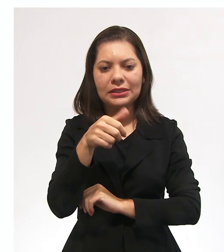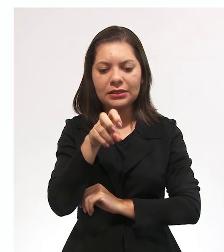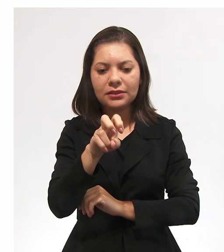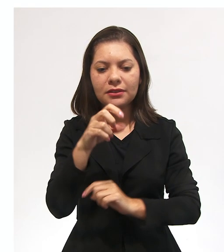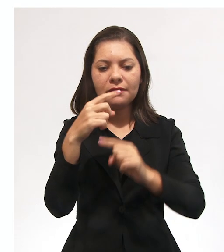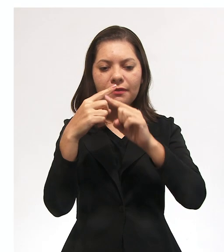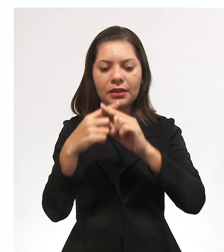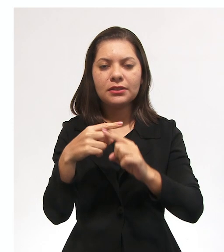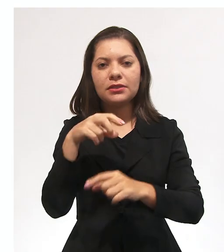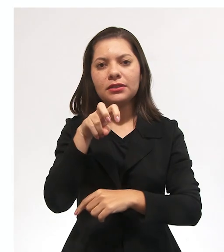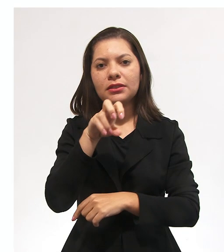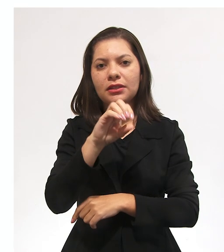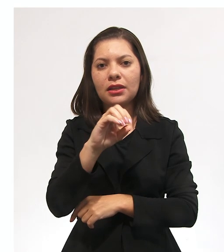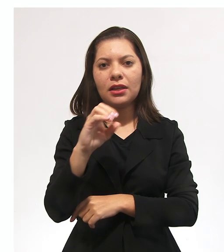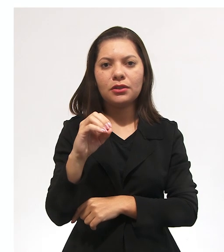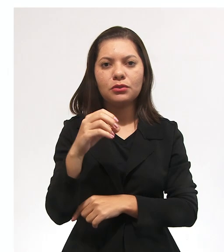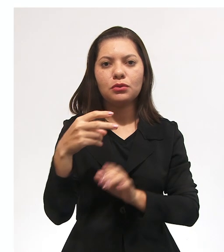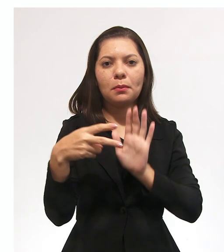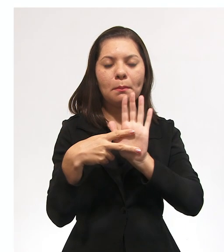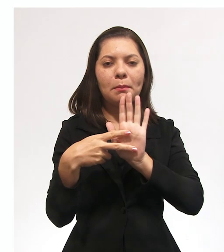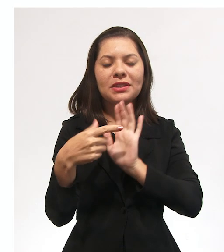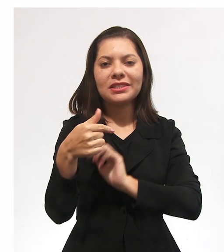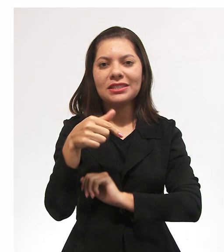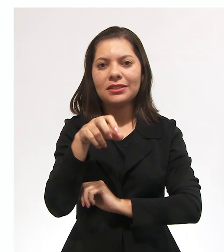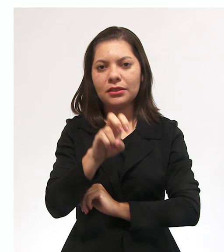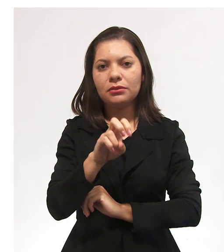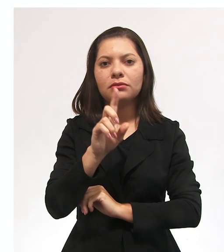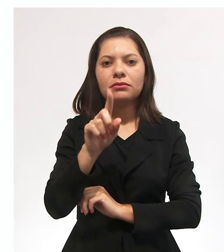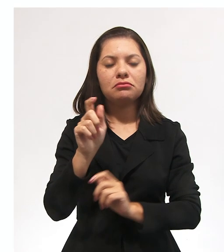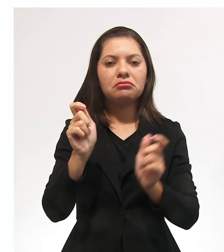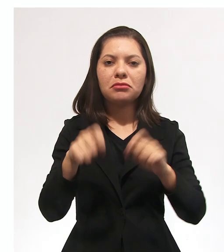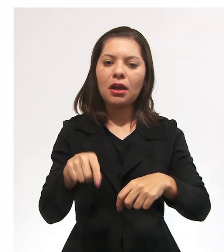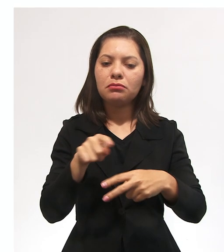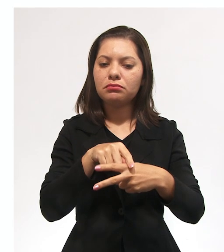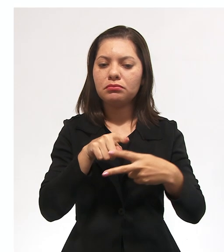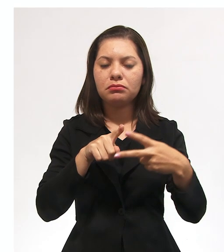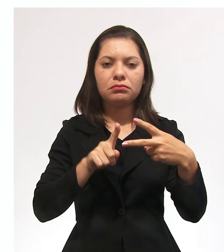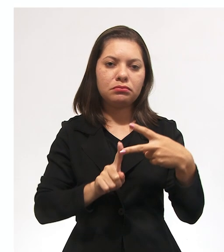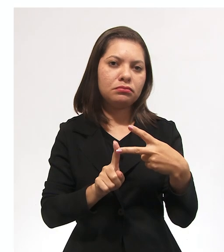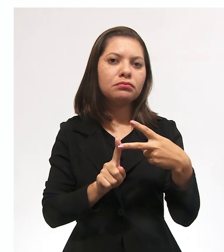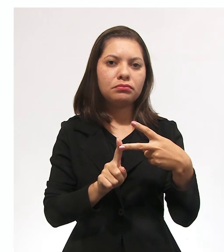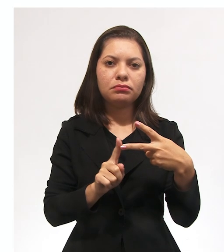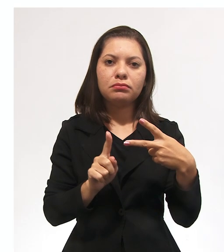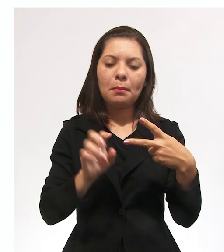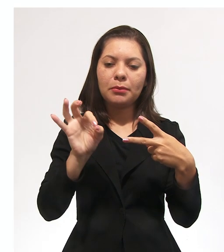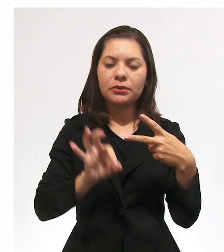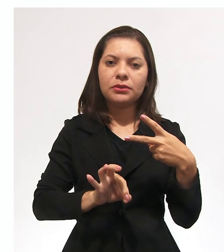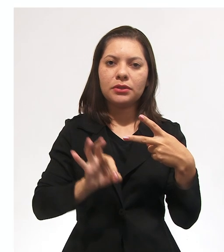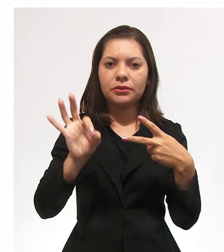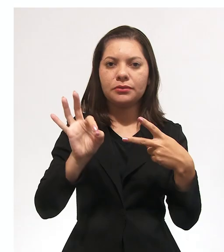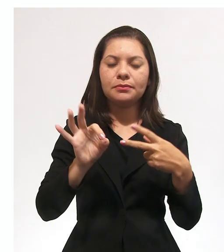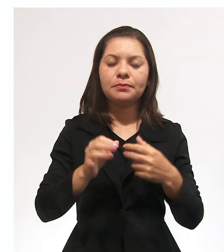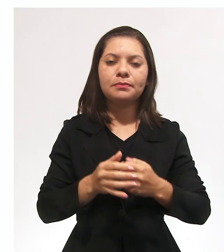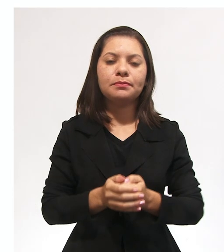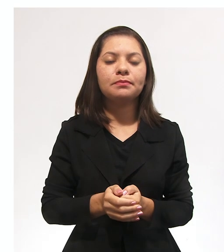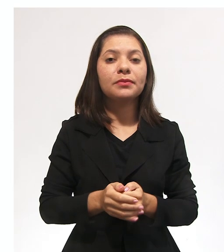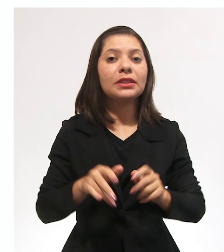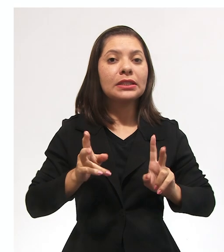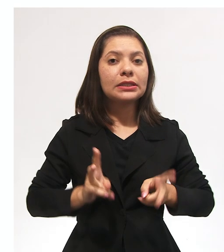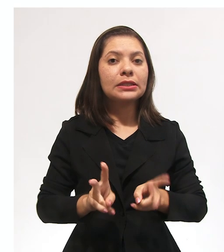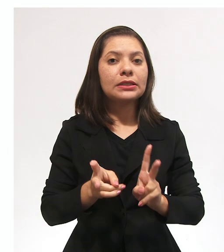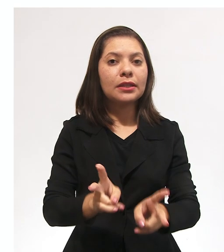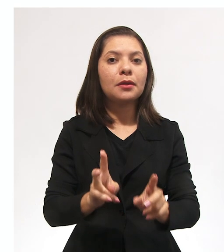500, 75. São duas formas de resolver um cálculo de porcentagem. Sempre vai